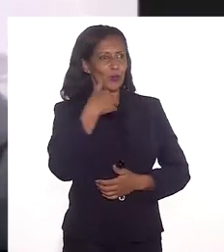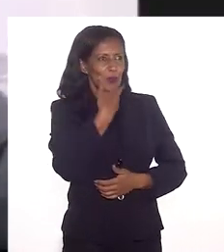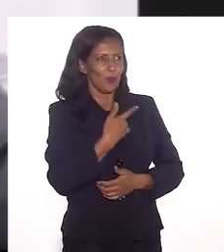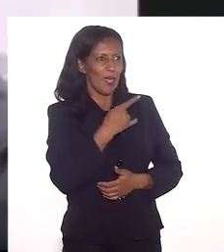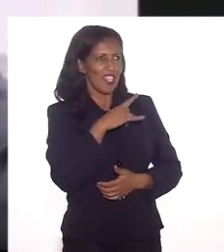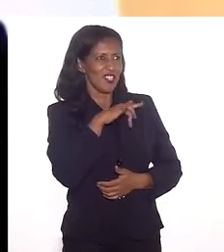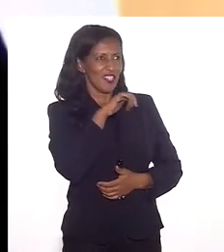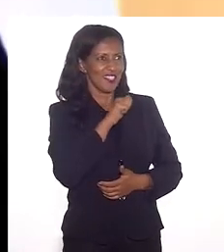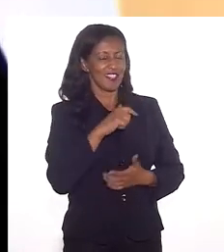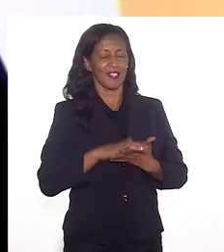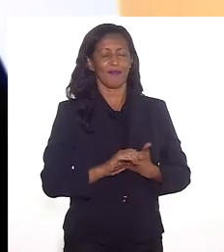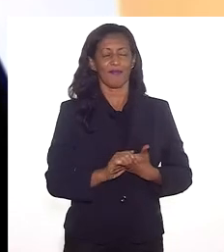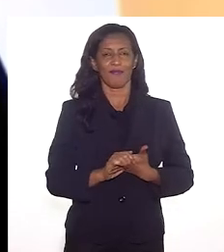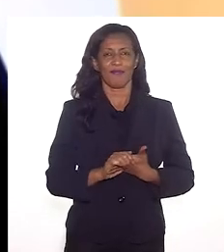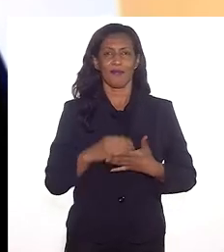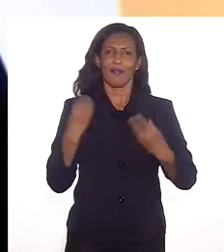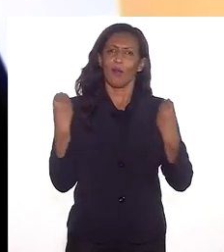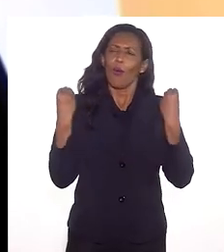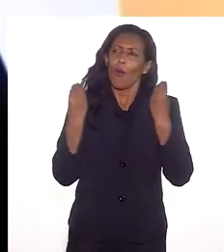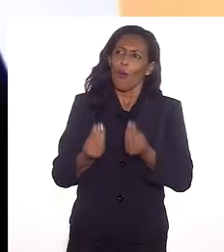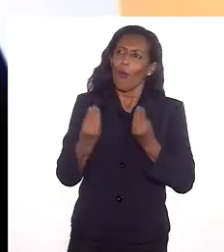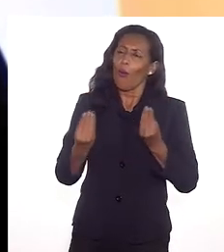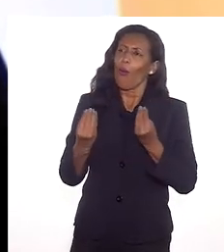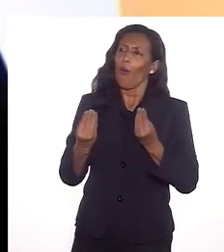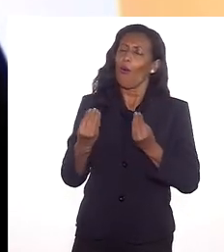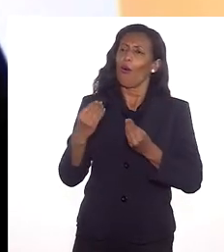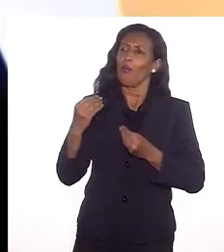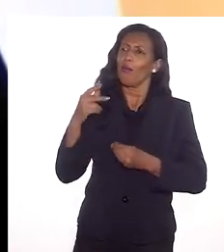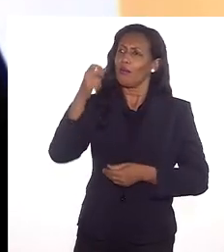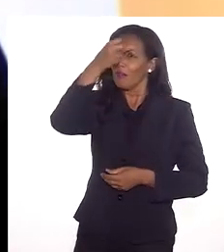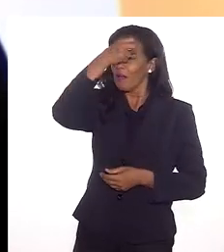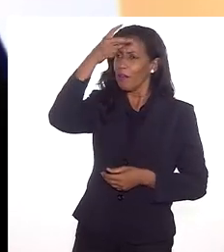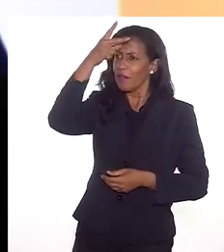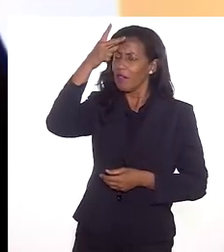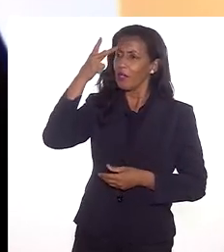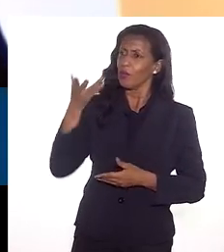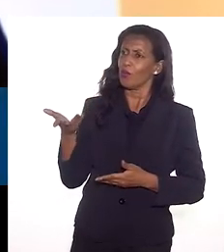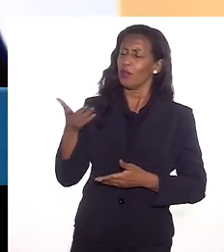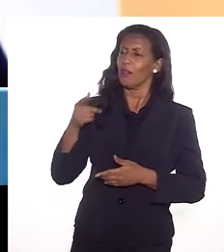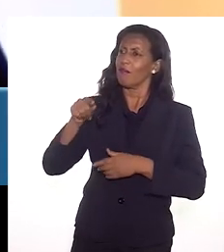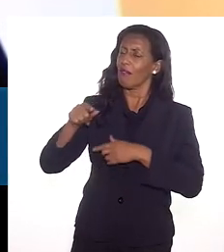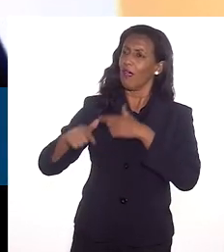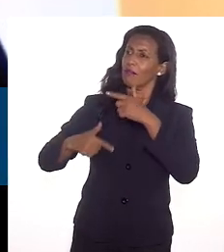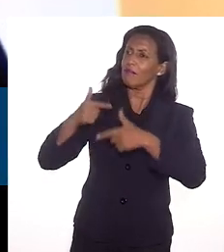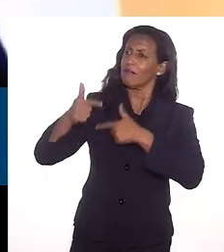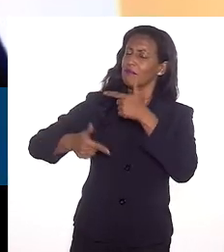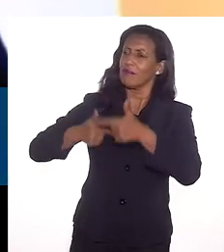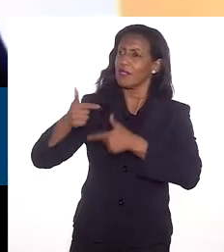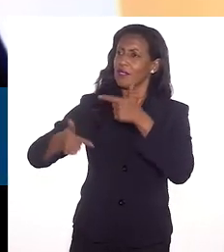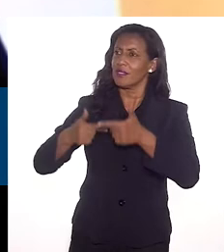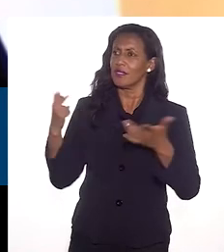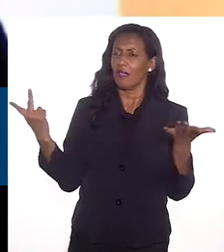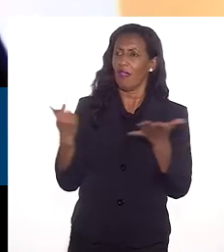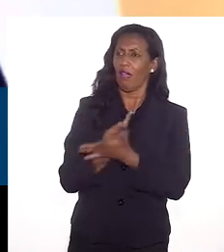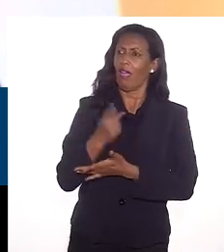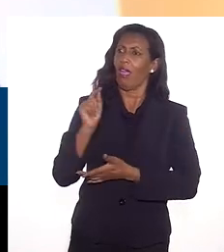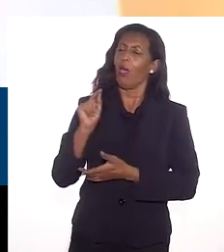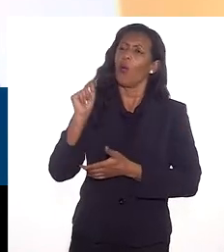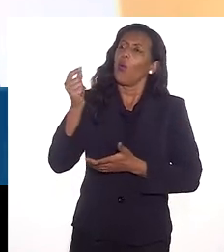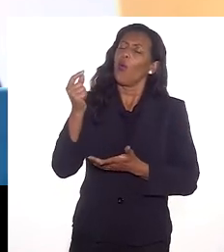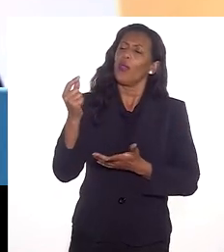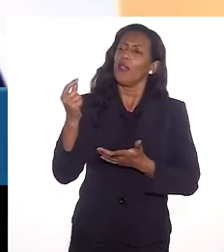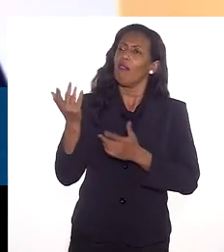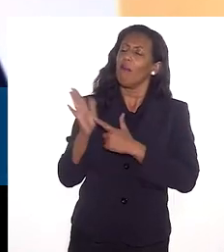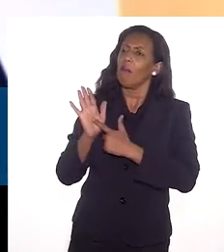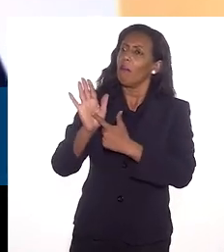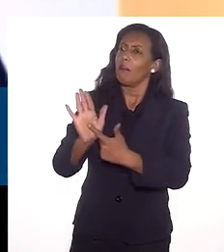Rodrigo conta para gente como é que a prefeitura né Tá se envolvendo nessa atração desse grande evento do ABC e